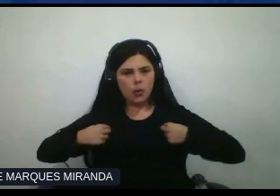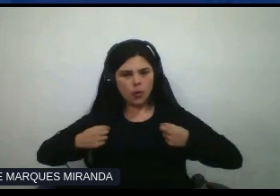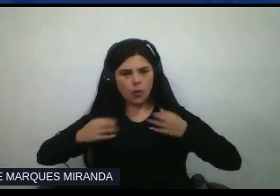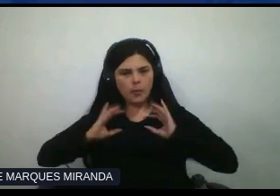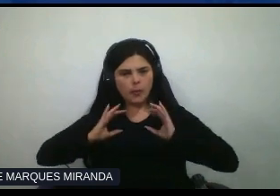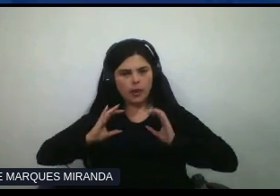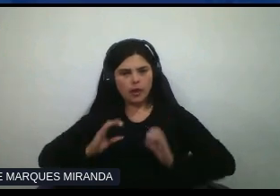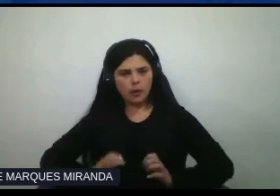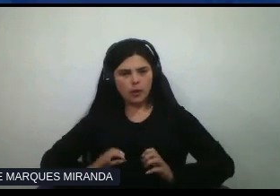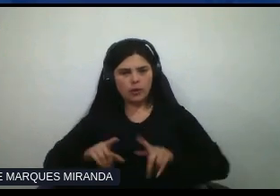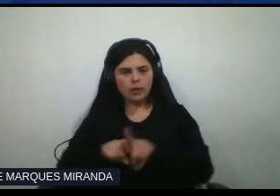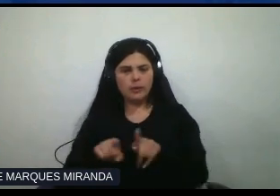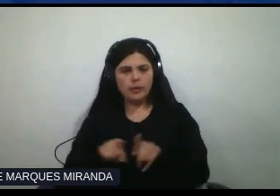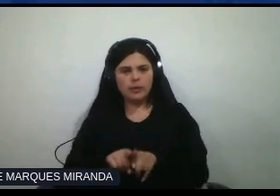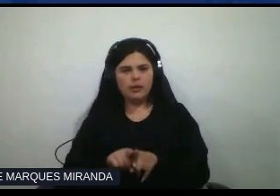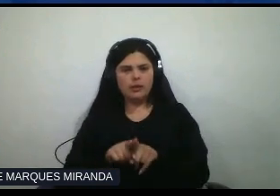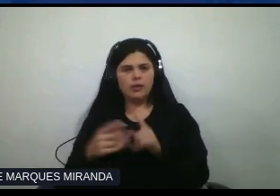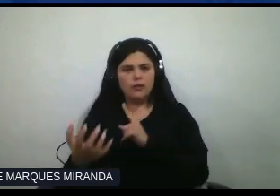comporta, isso afeta a nossa